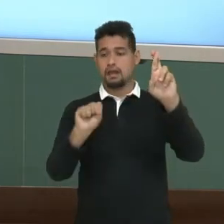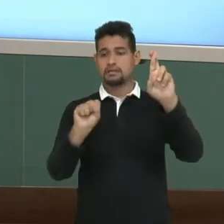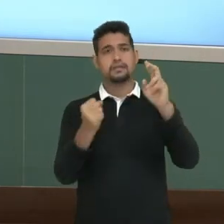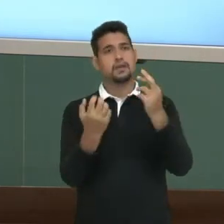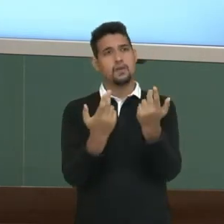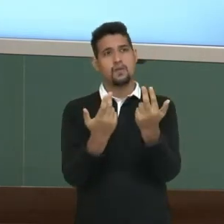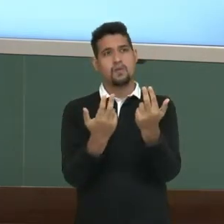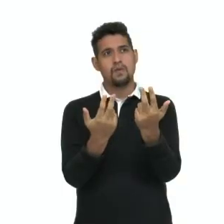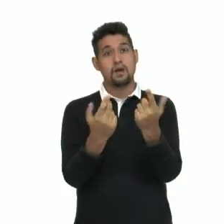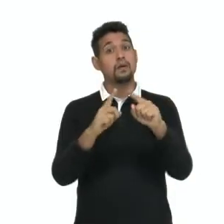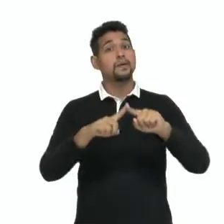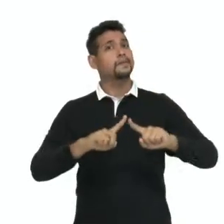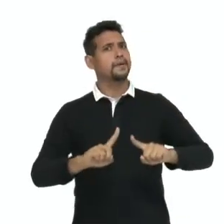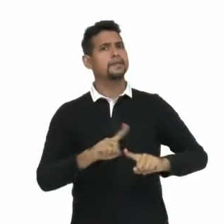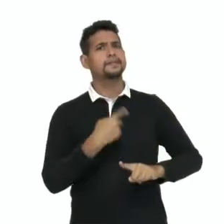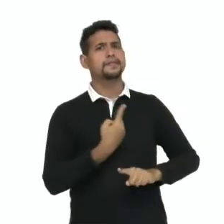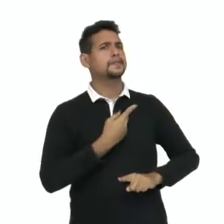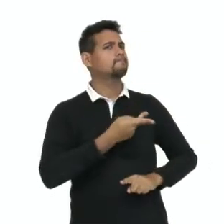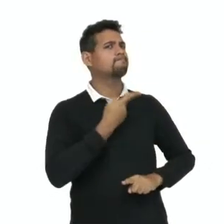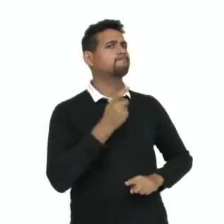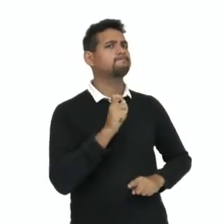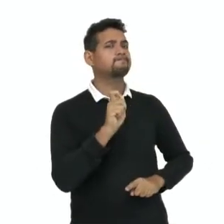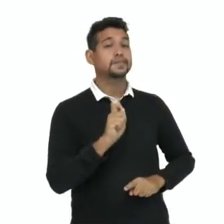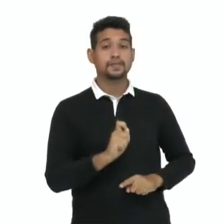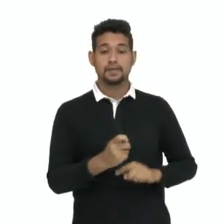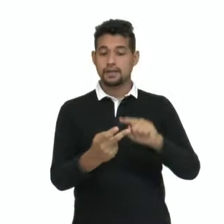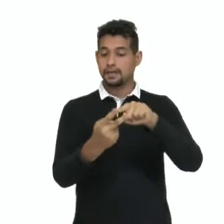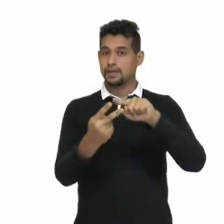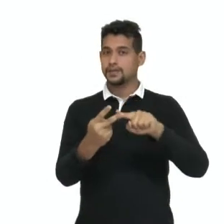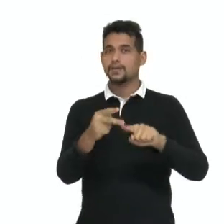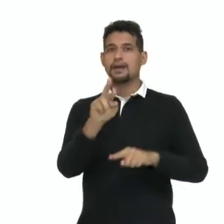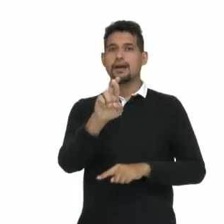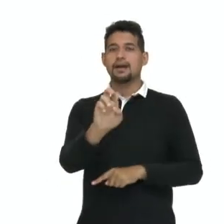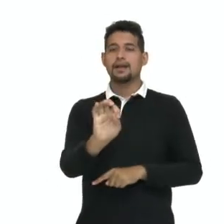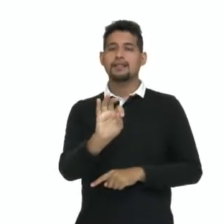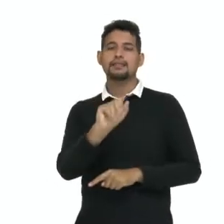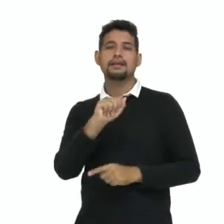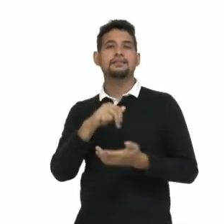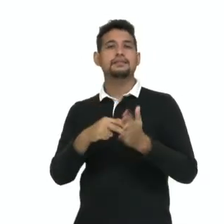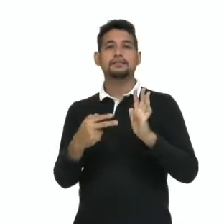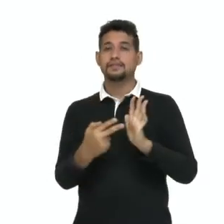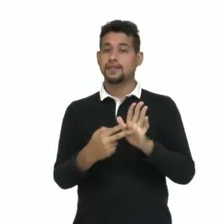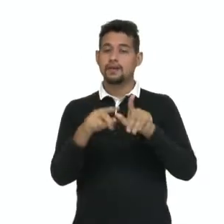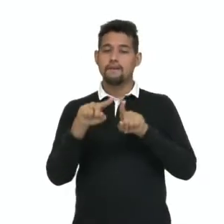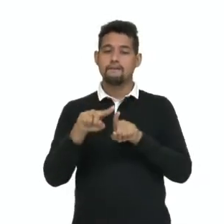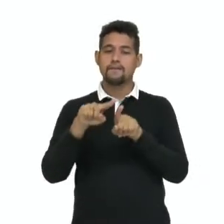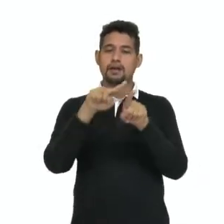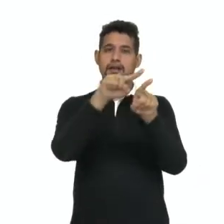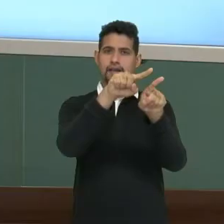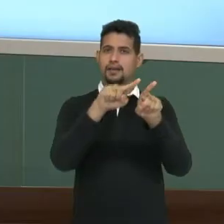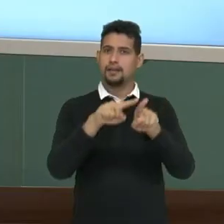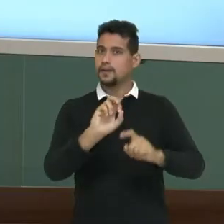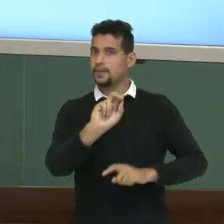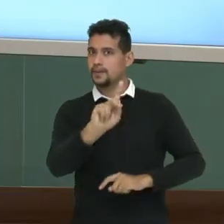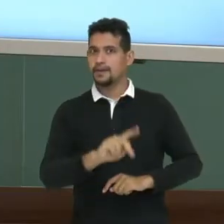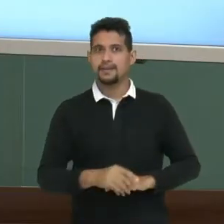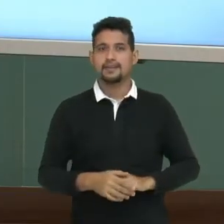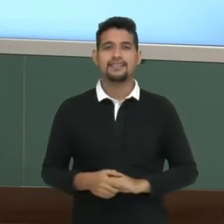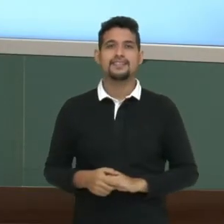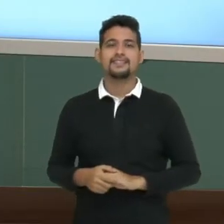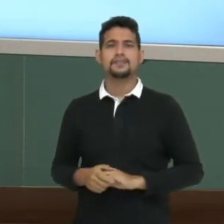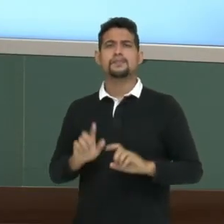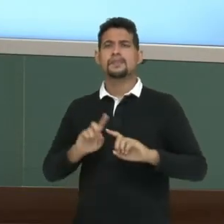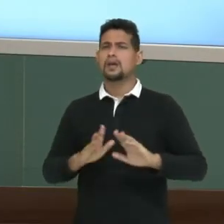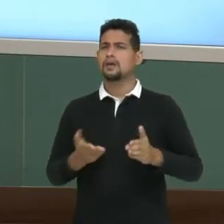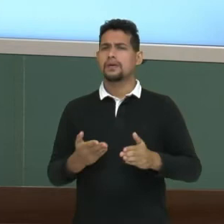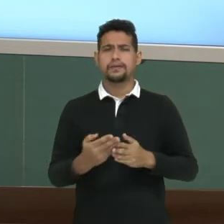iguais, portanto, podemos afirmar que as duas retas são paralelas entre si. Tranquilo, não é verdade? Agora